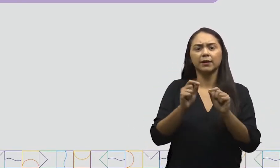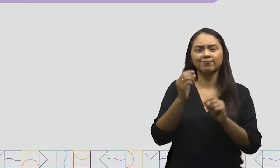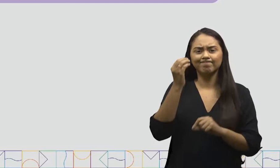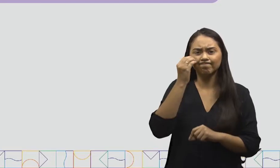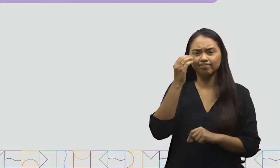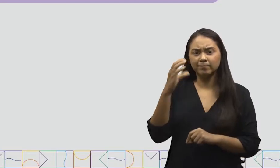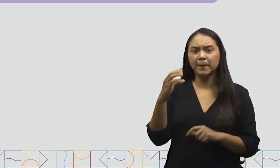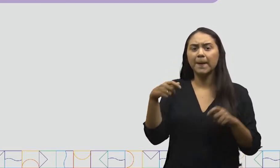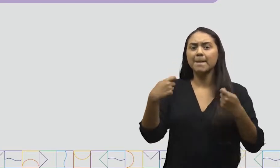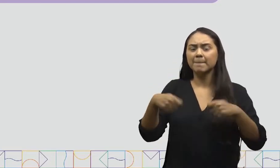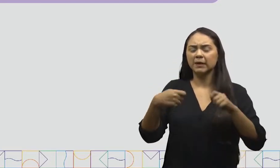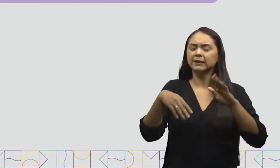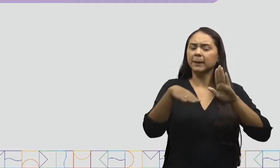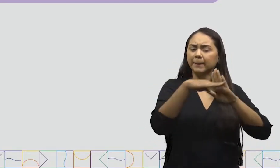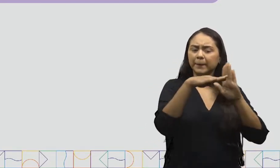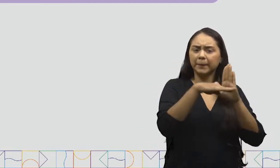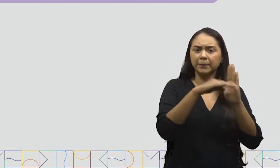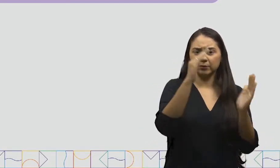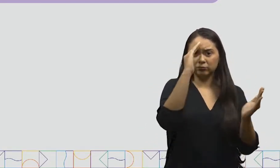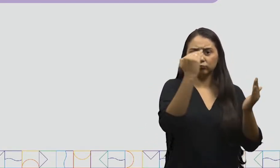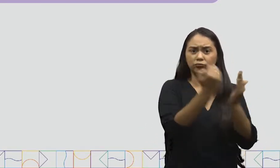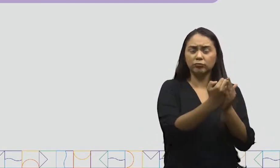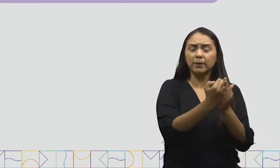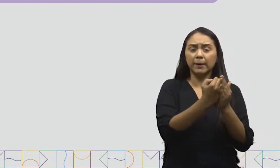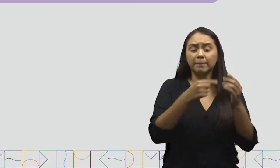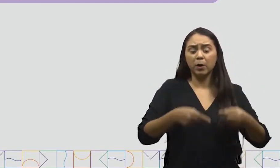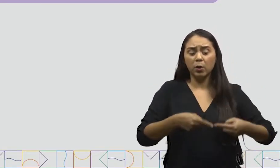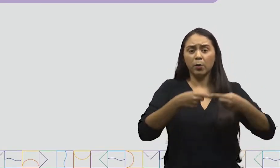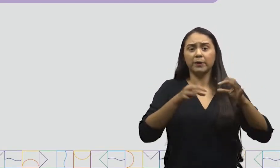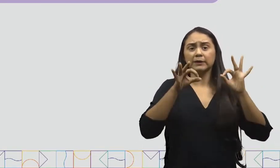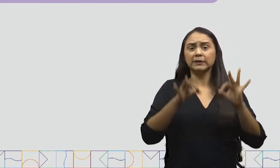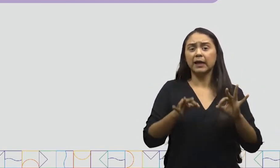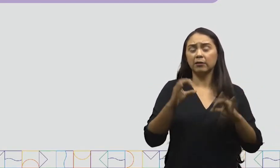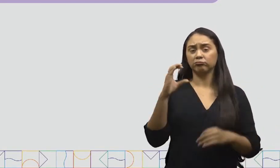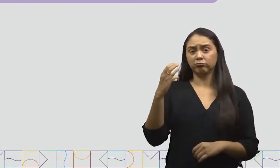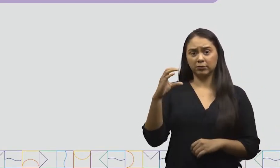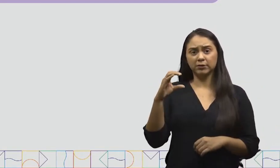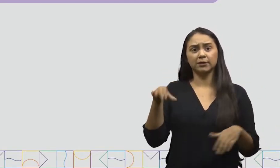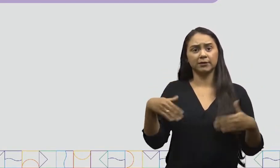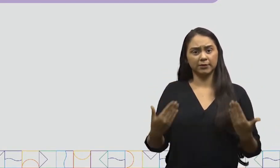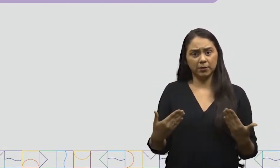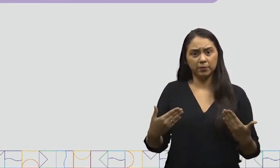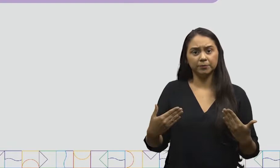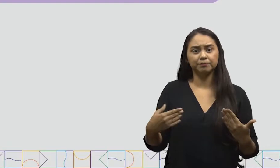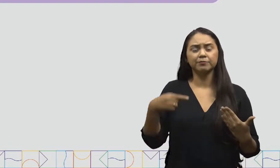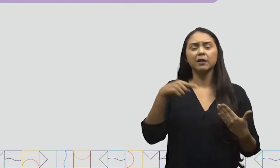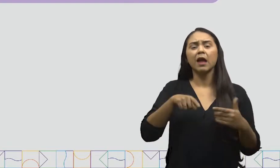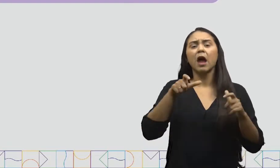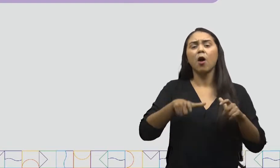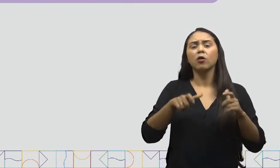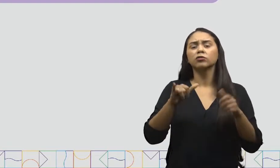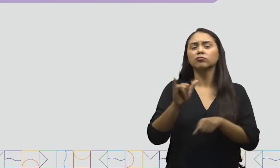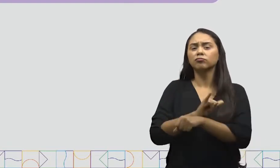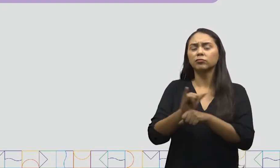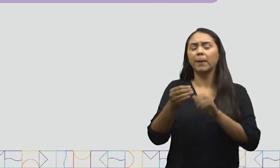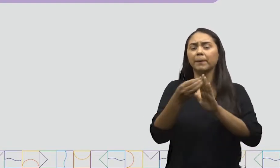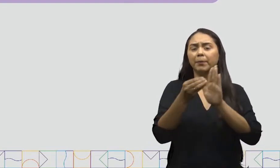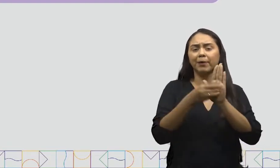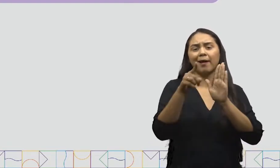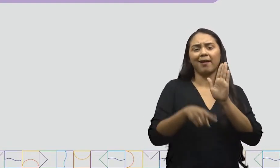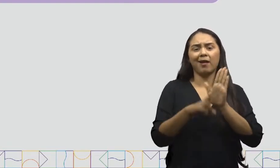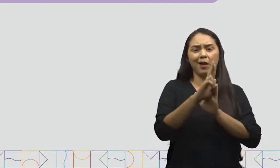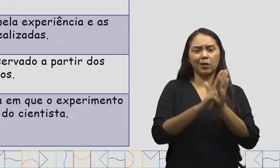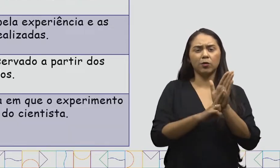ter alguns elementos para que sejam chamadas de científicas, e esses elementos estão em um relatório. Reveja